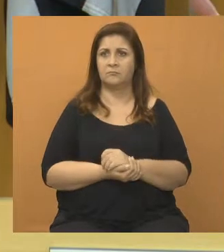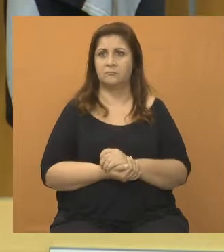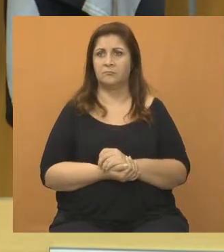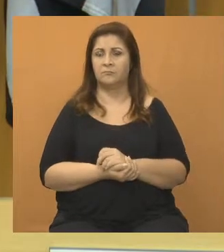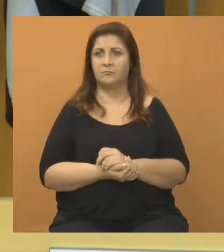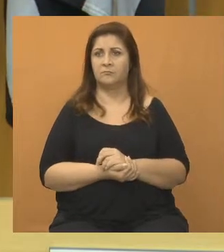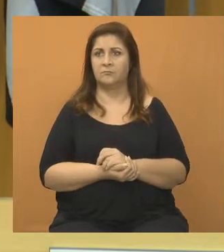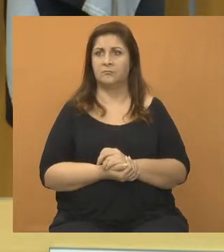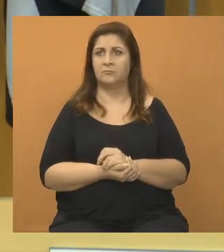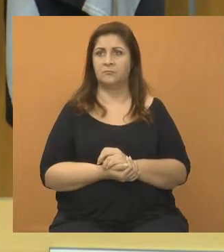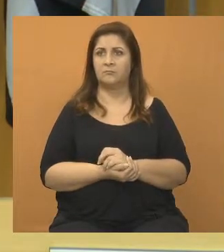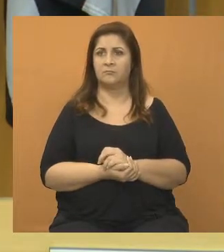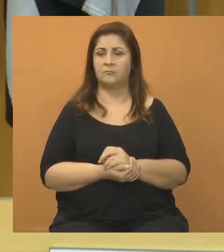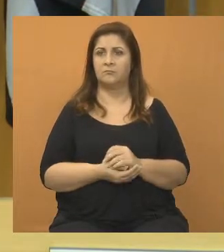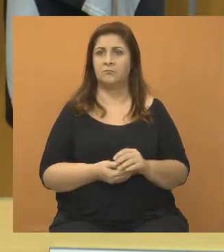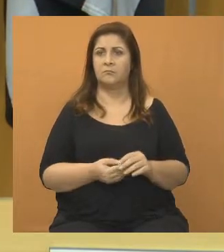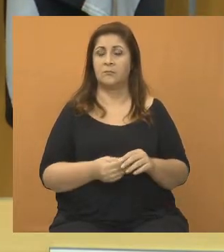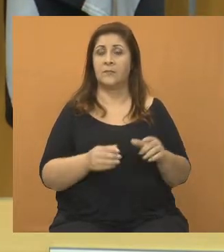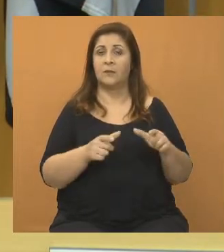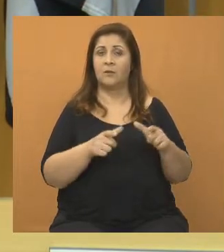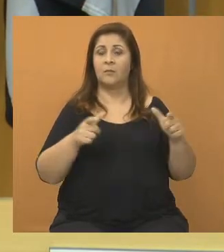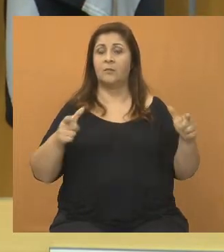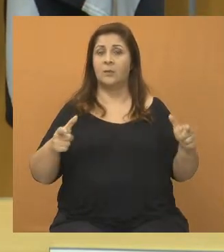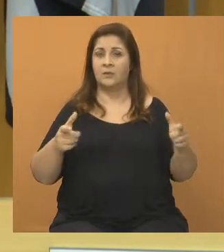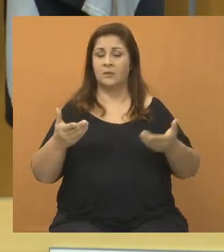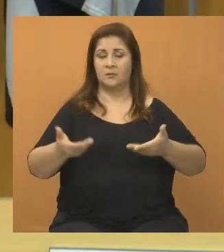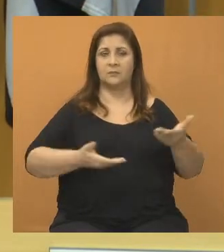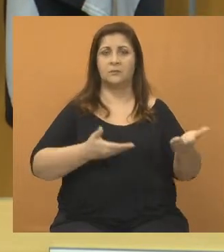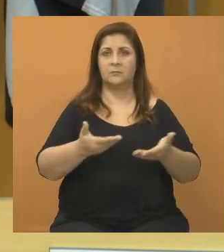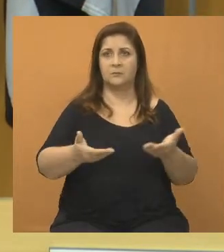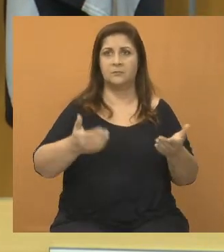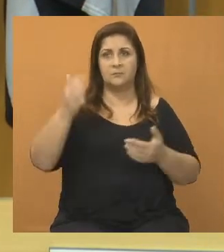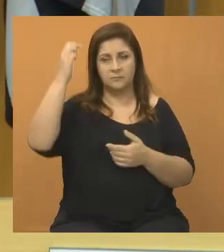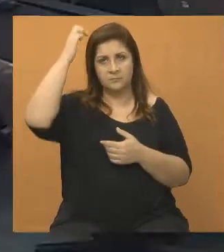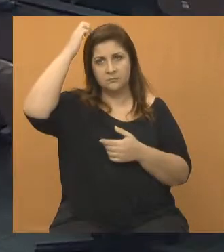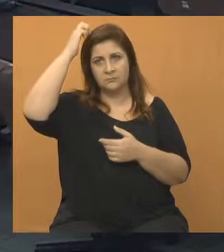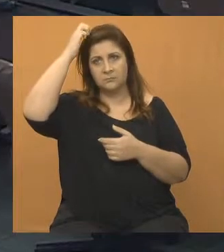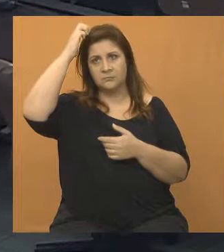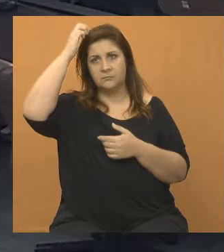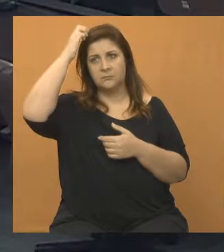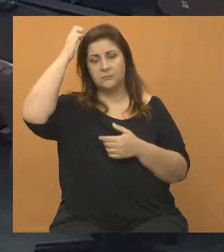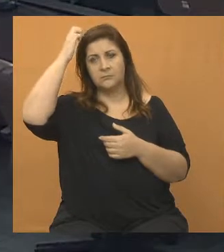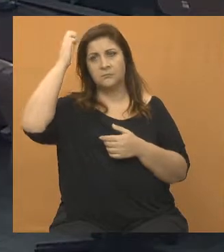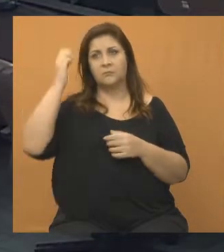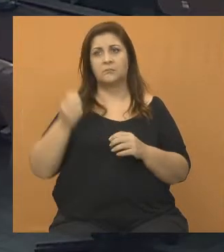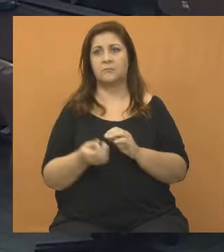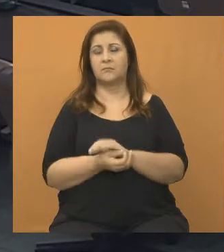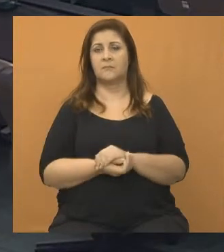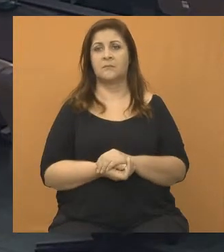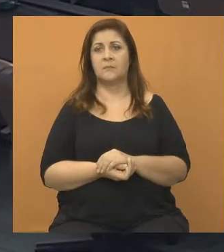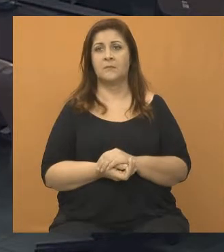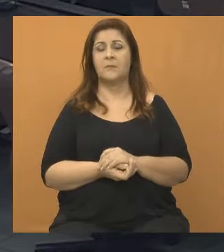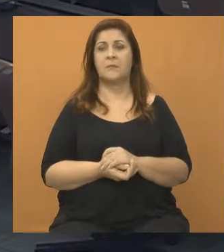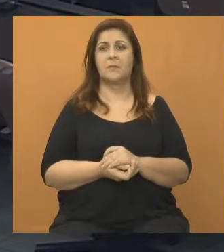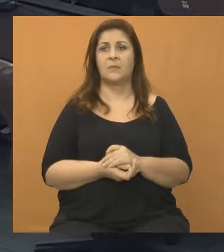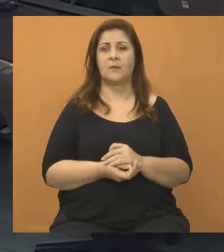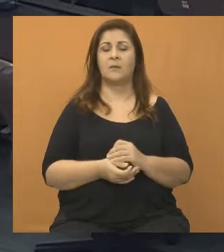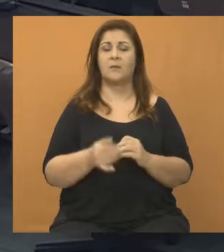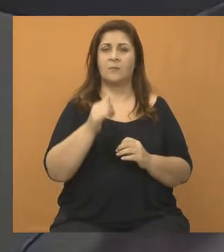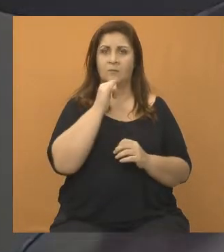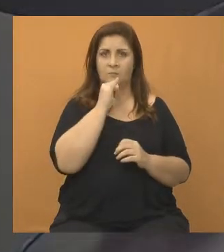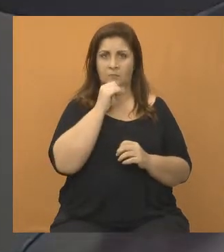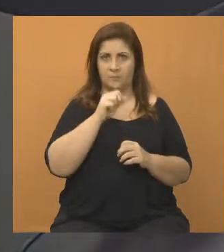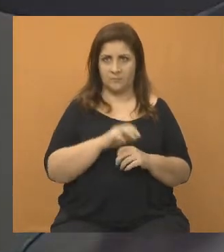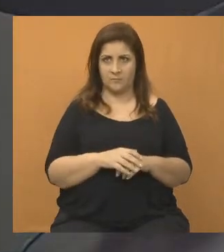de reforma da Fundação. Então, é expandir esse serviço. Então, aí que está explicado. Por exemplo,